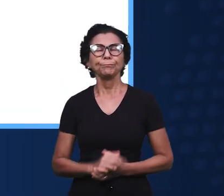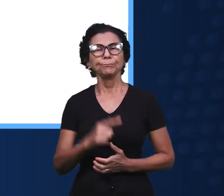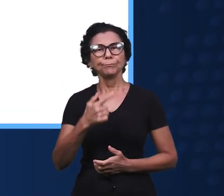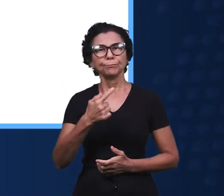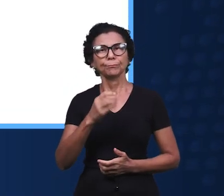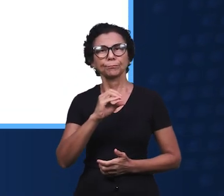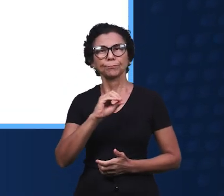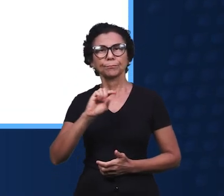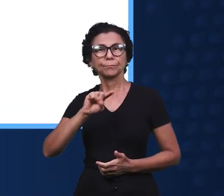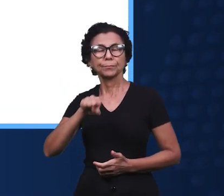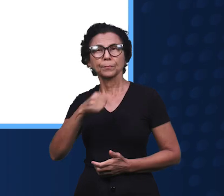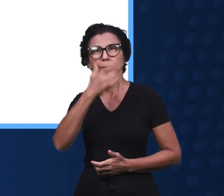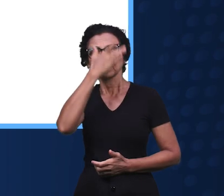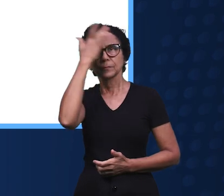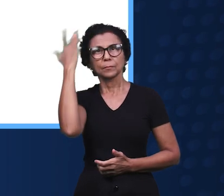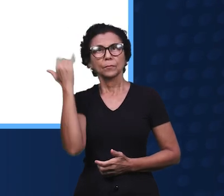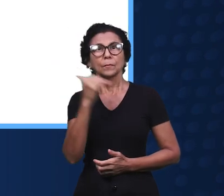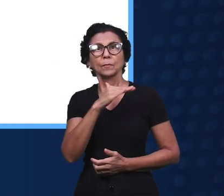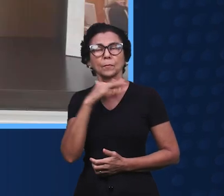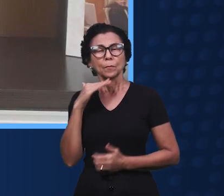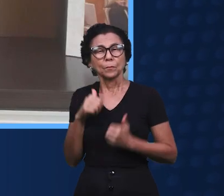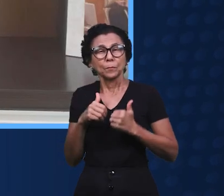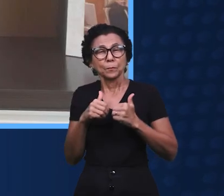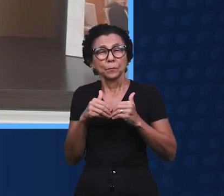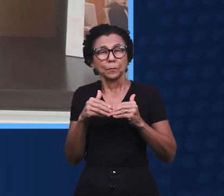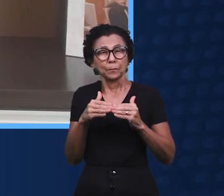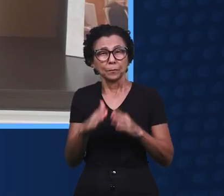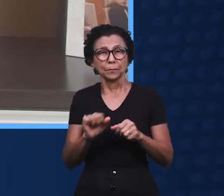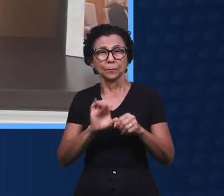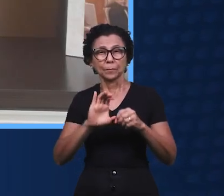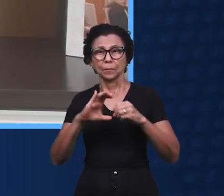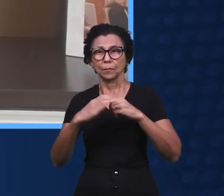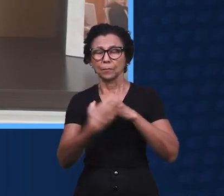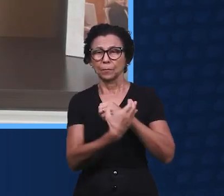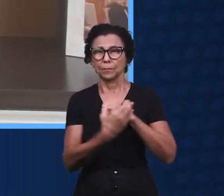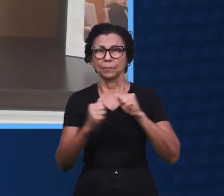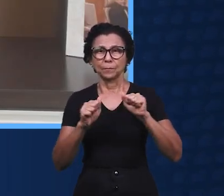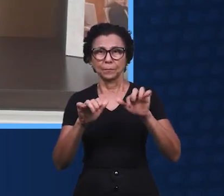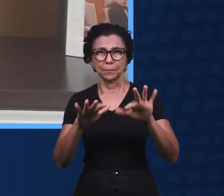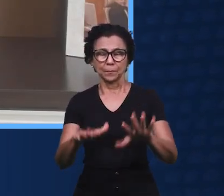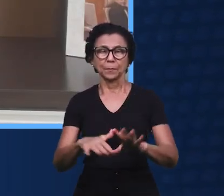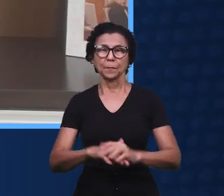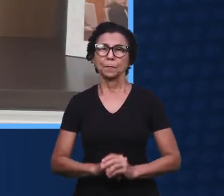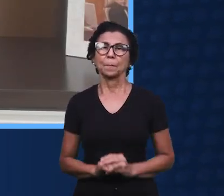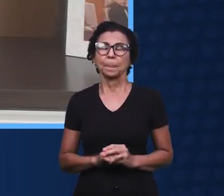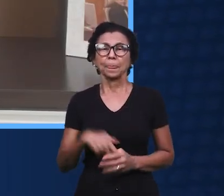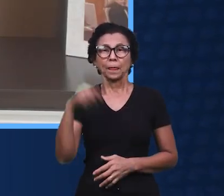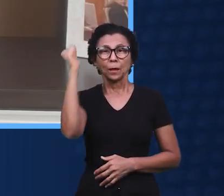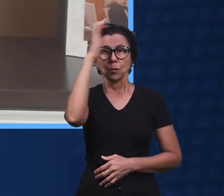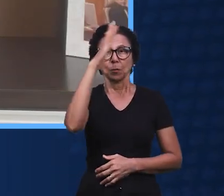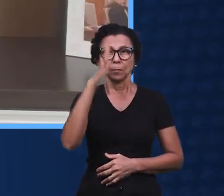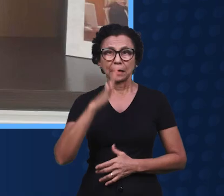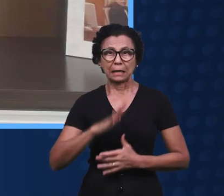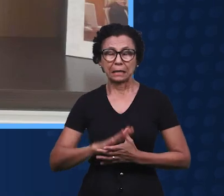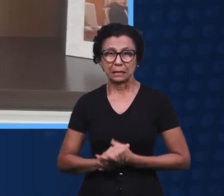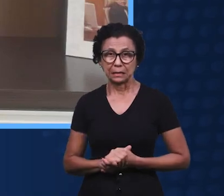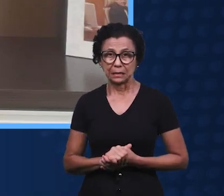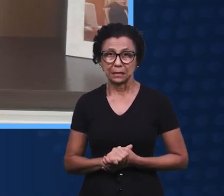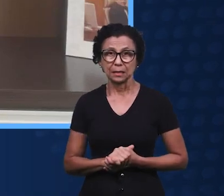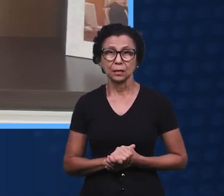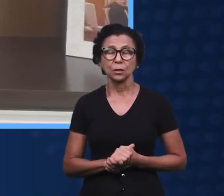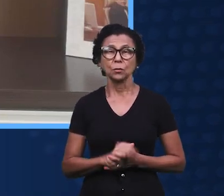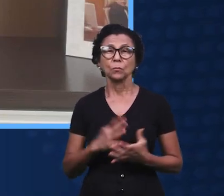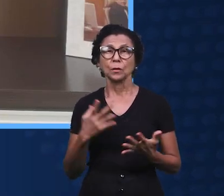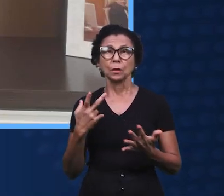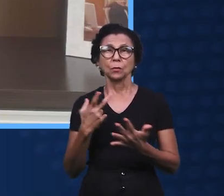mortes desde o início da pandemia. Atualmente, o país atingiu o menor número de casos e